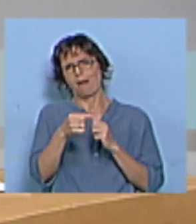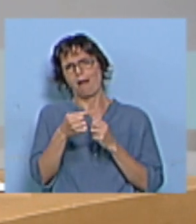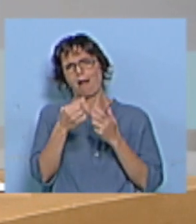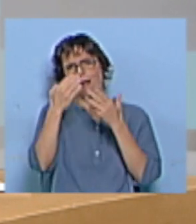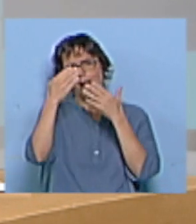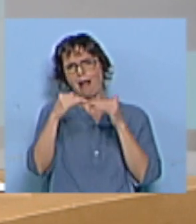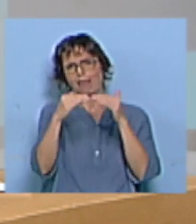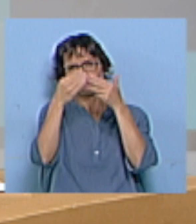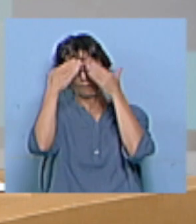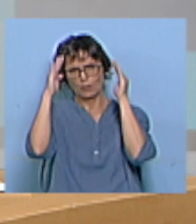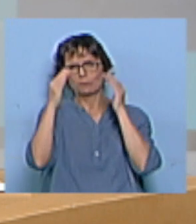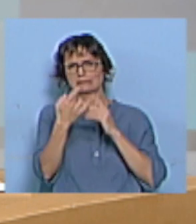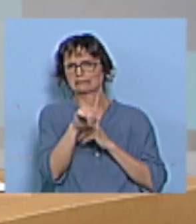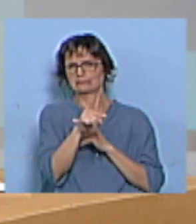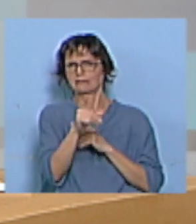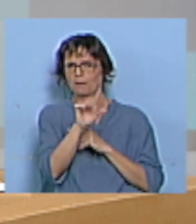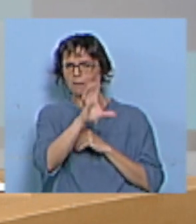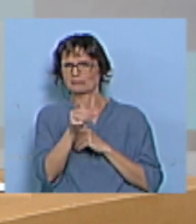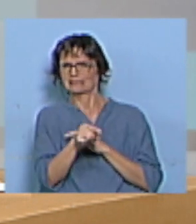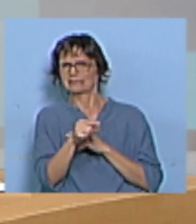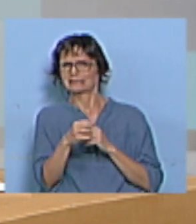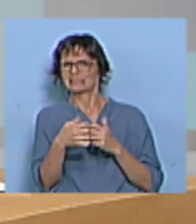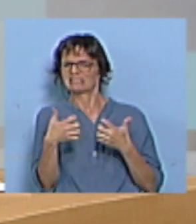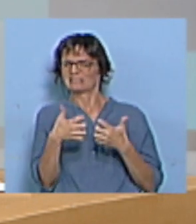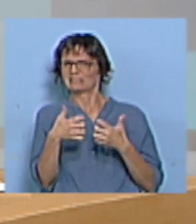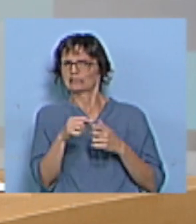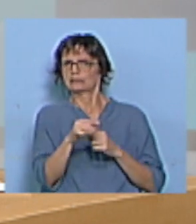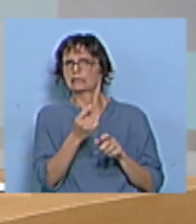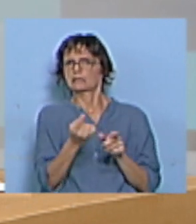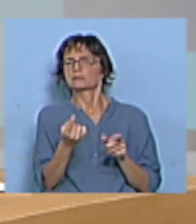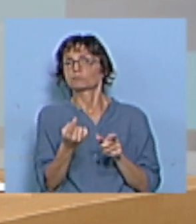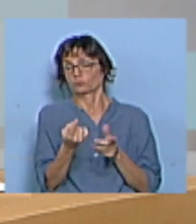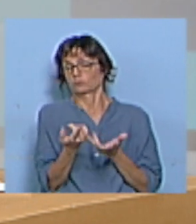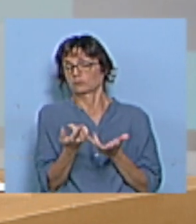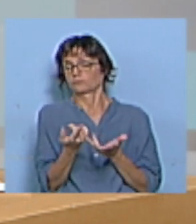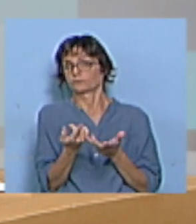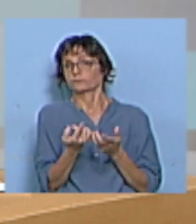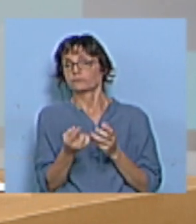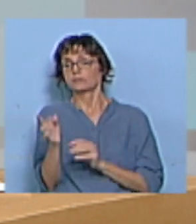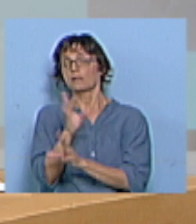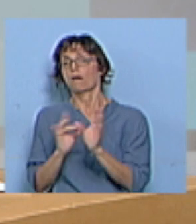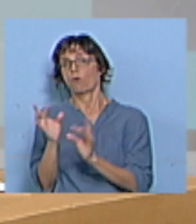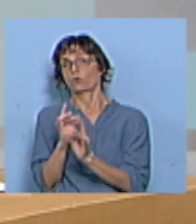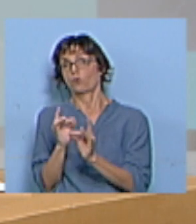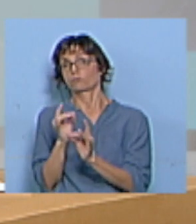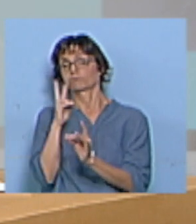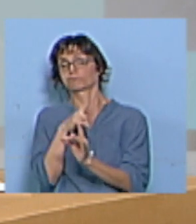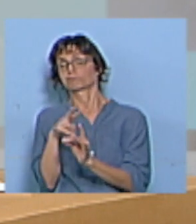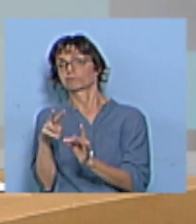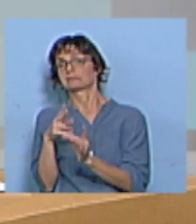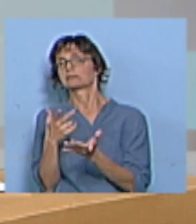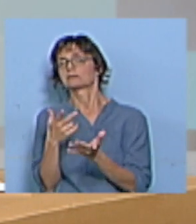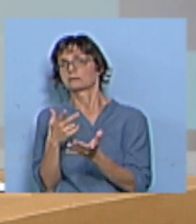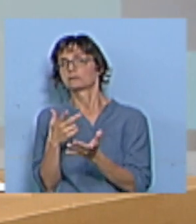também eram alvo de uma tensão muito grande, porque por parte parte da Europa havia toda a conveniência